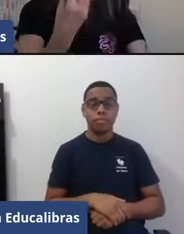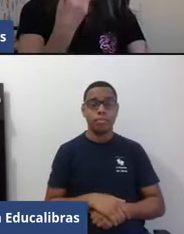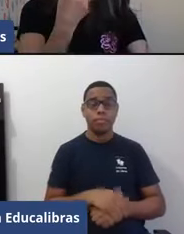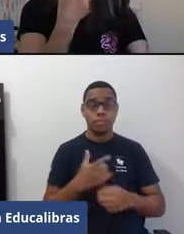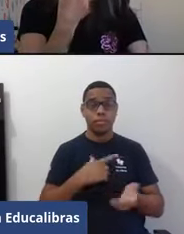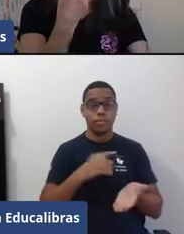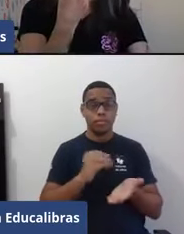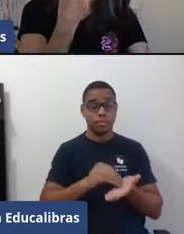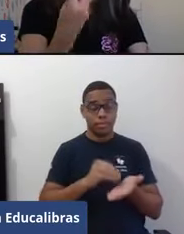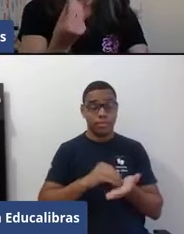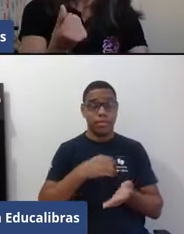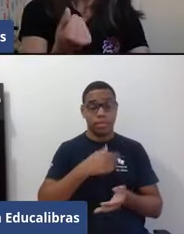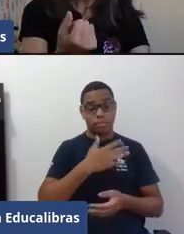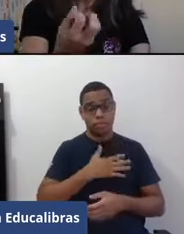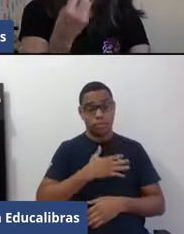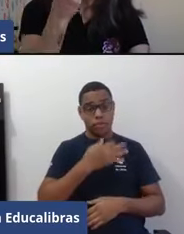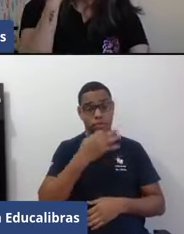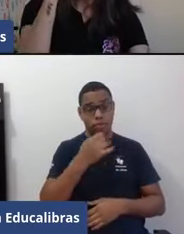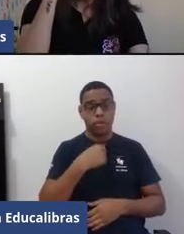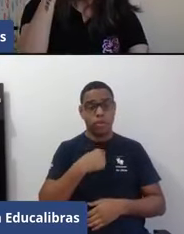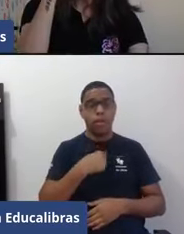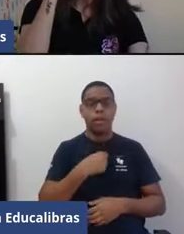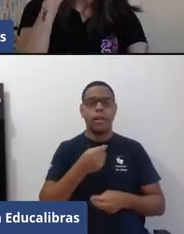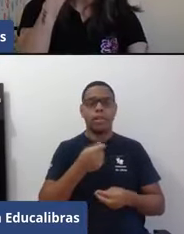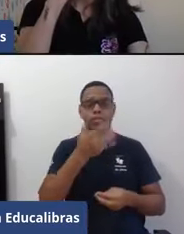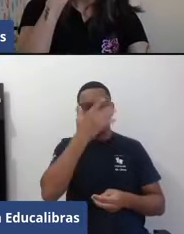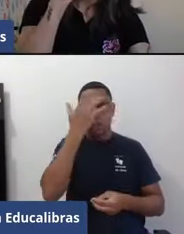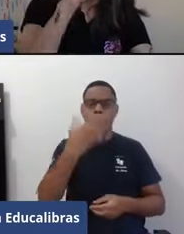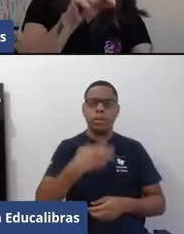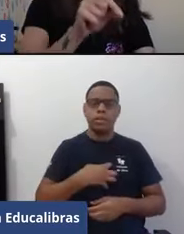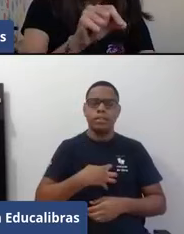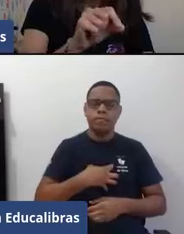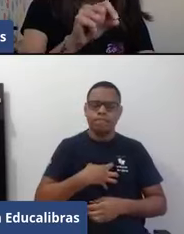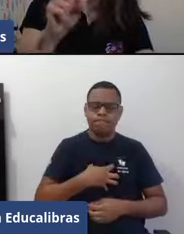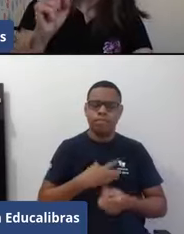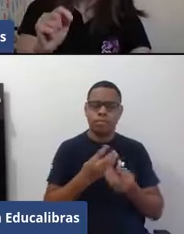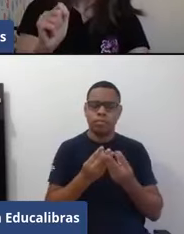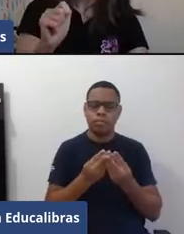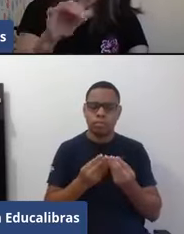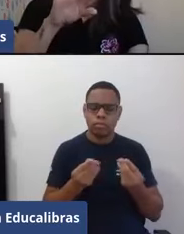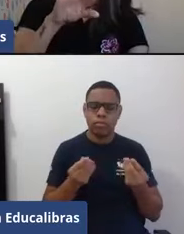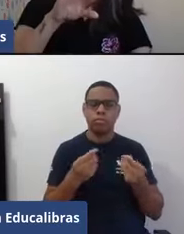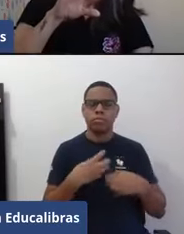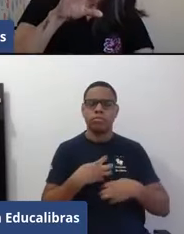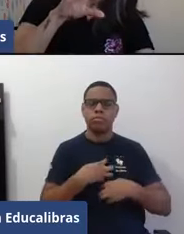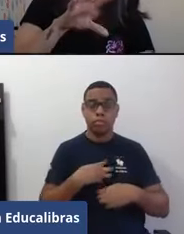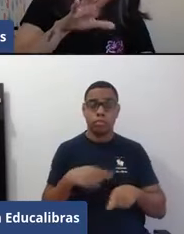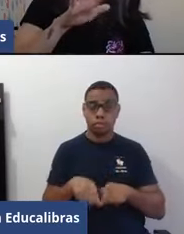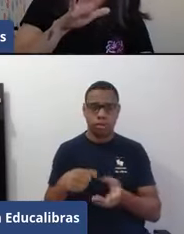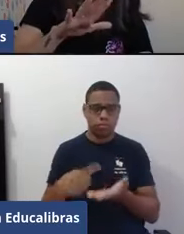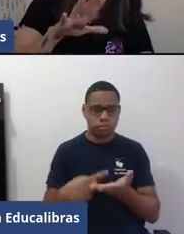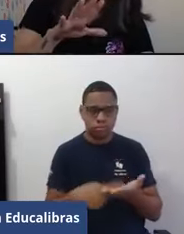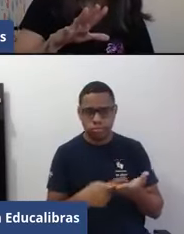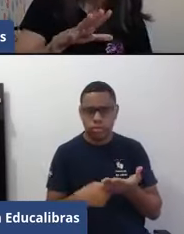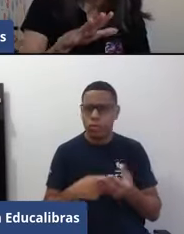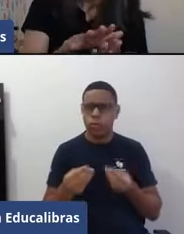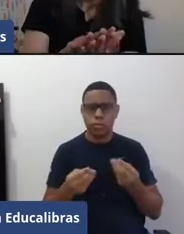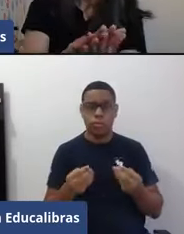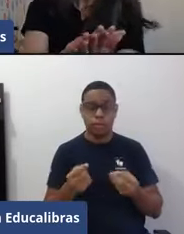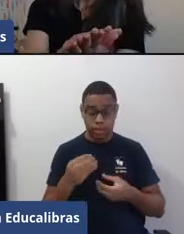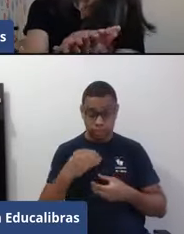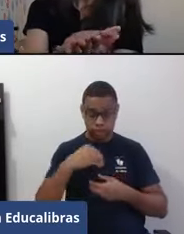Cid, é a sensibilização das pessoas, a inspiração e a mobilização. Então, o que é isso? Dentro